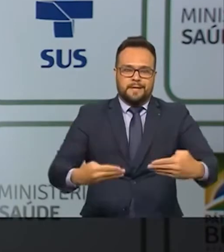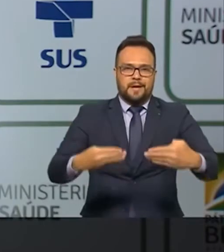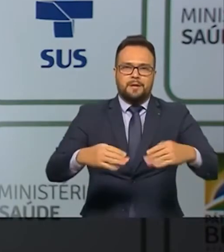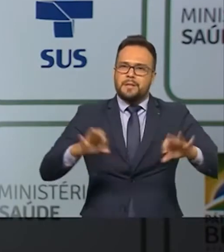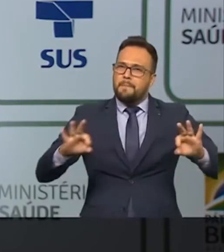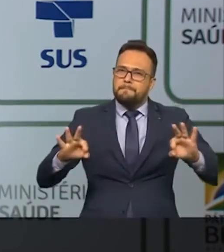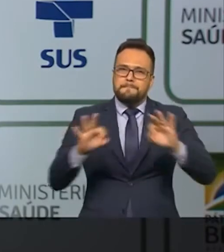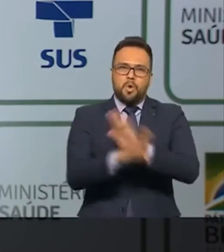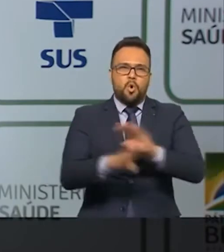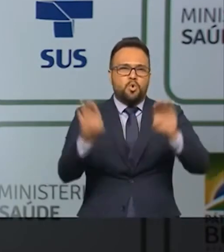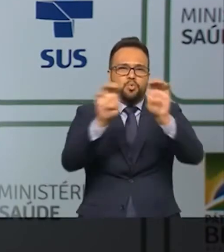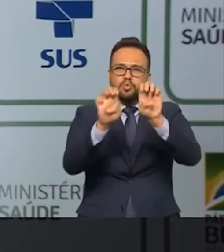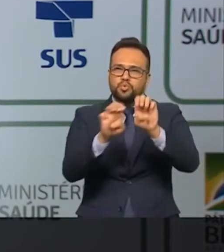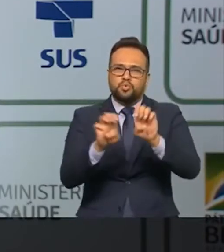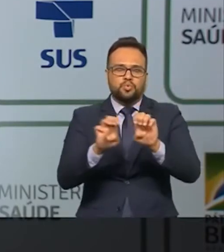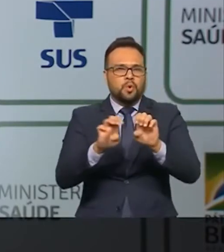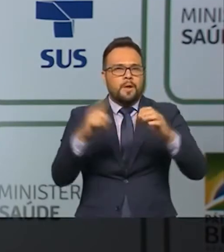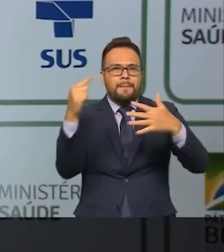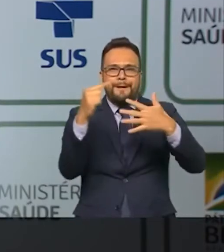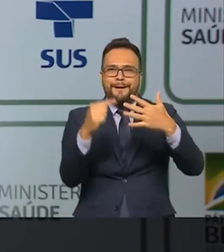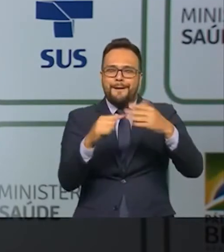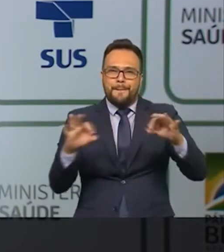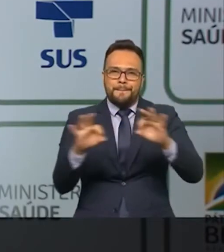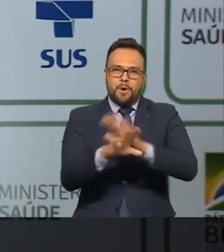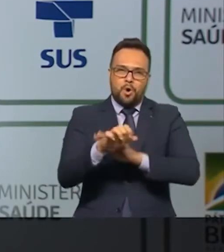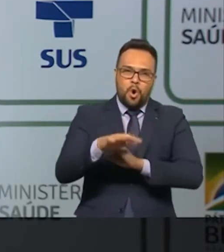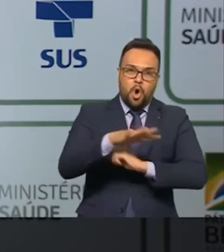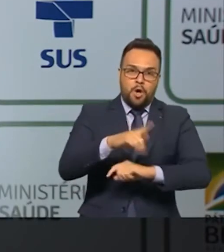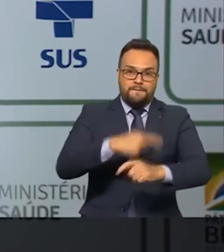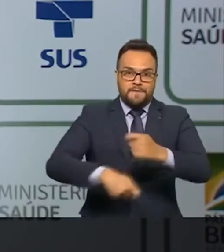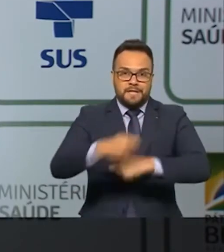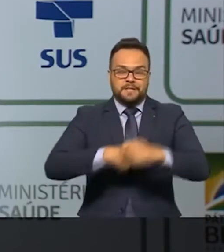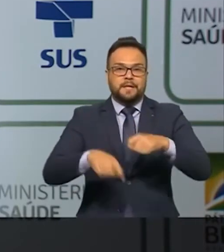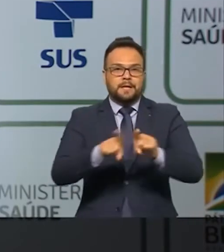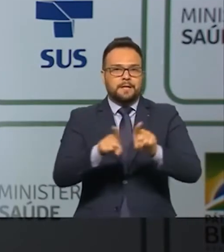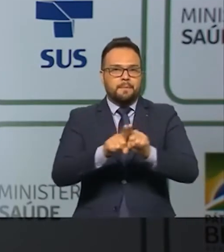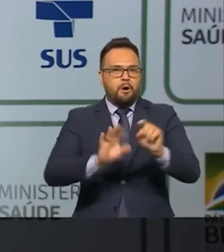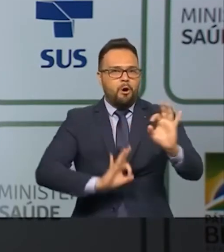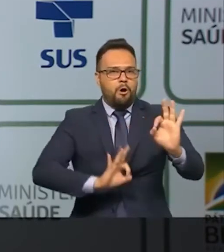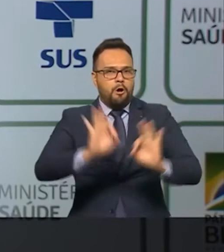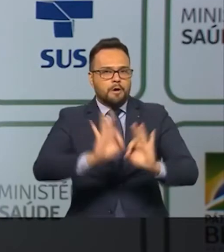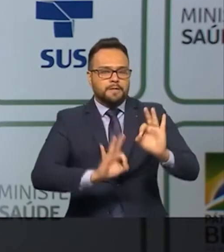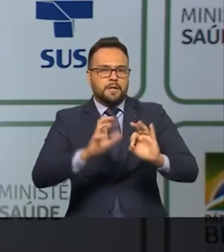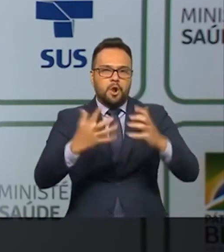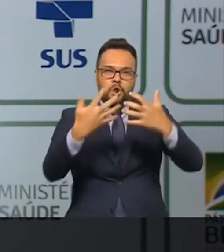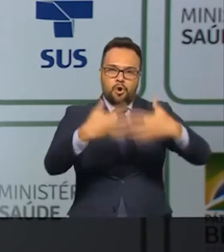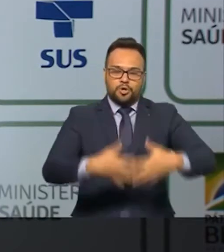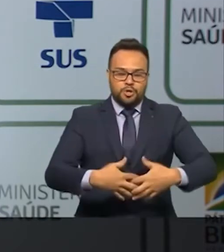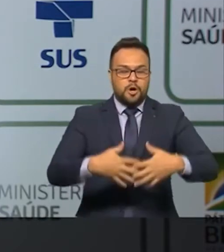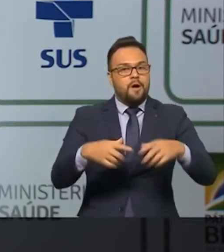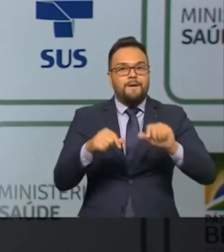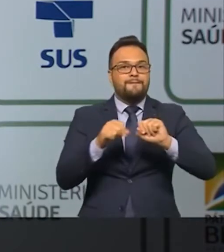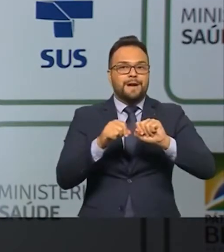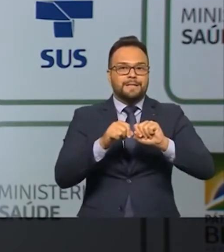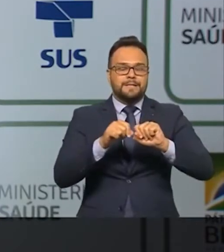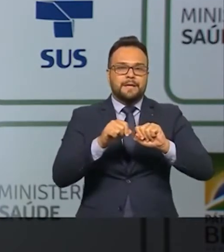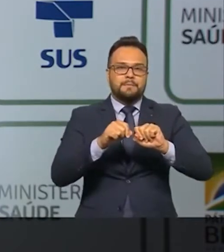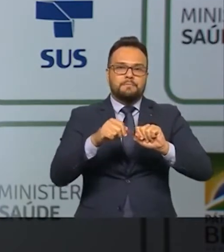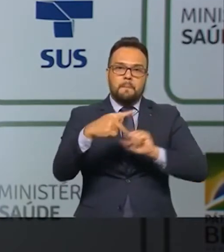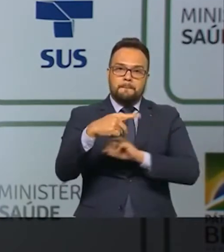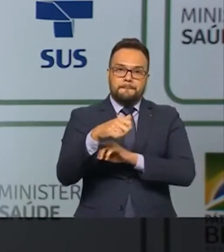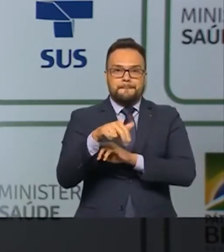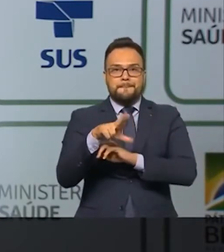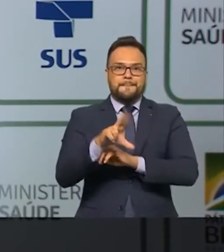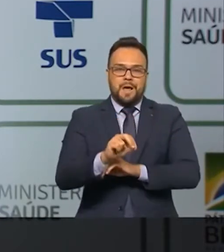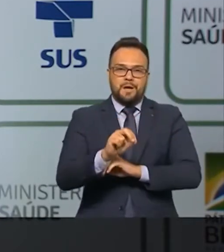preparado e estruturado em termos financeiros, organizacionais e logísticos para executar o Plano Nacional